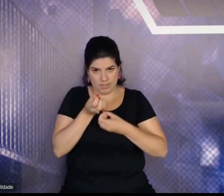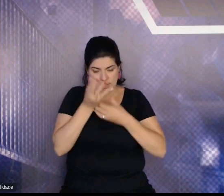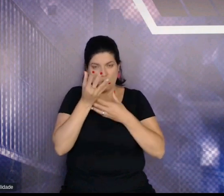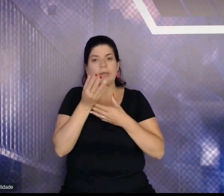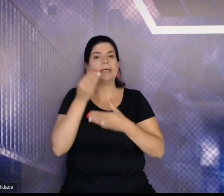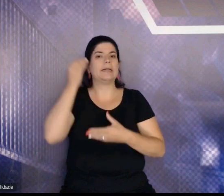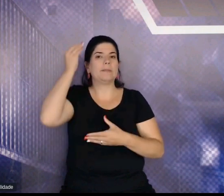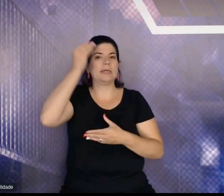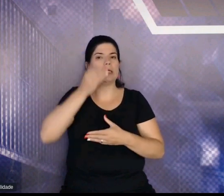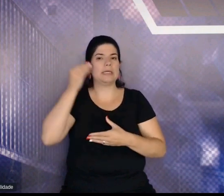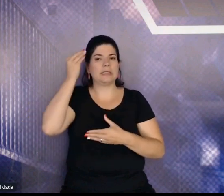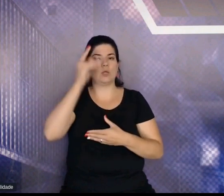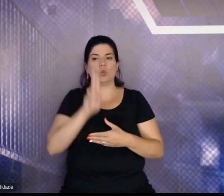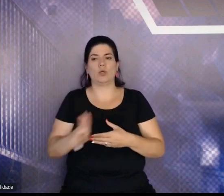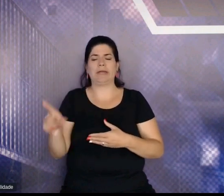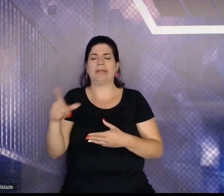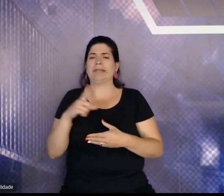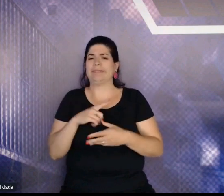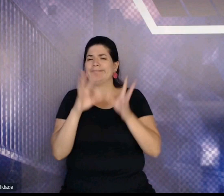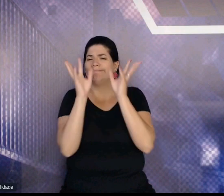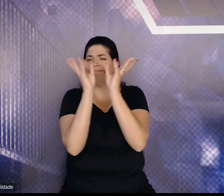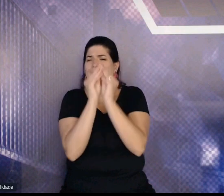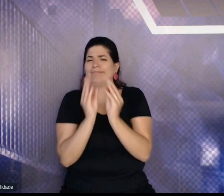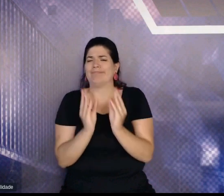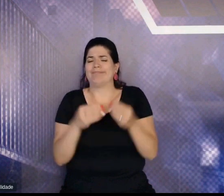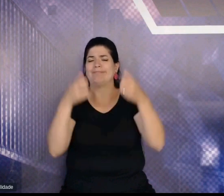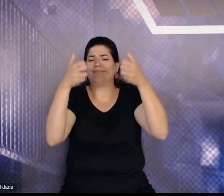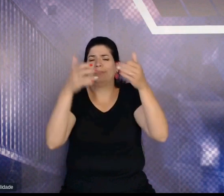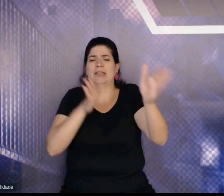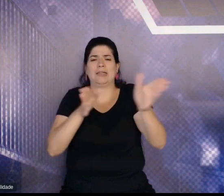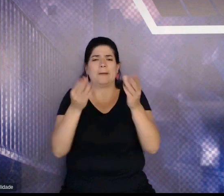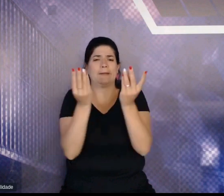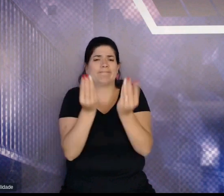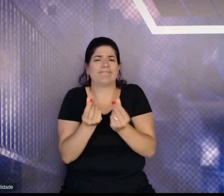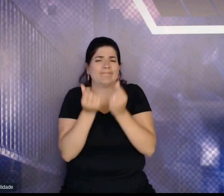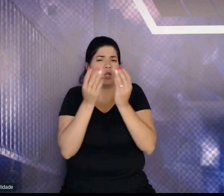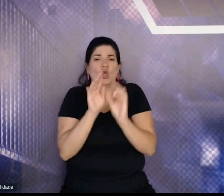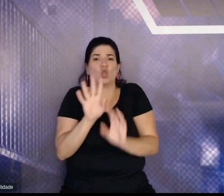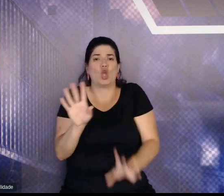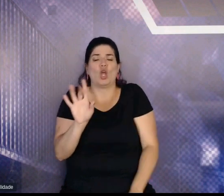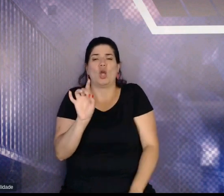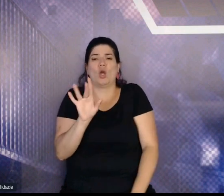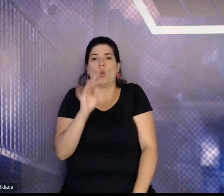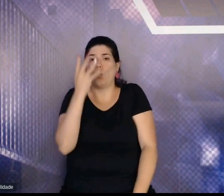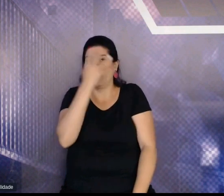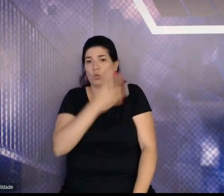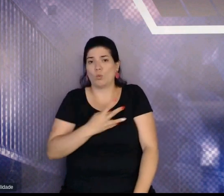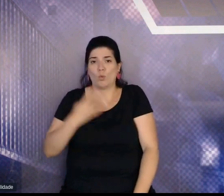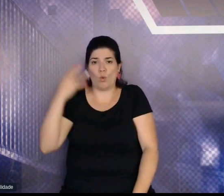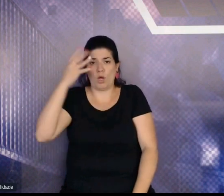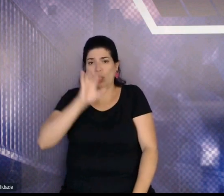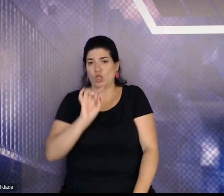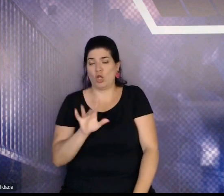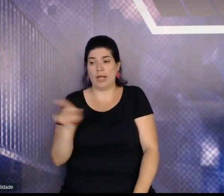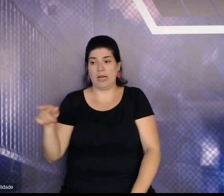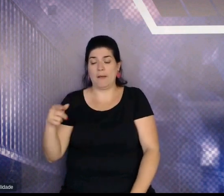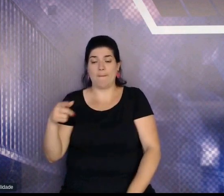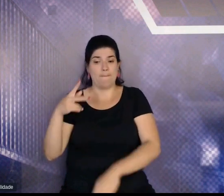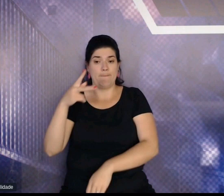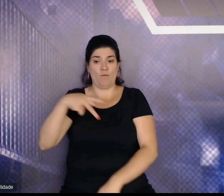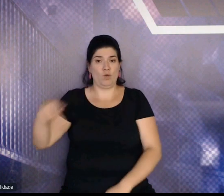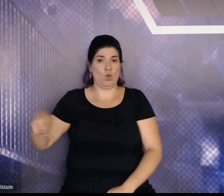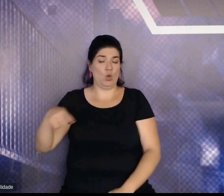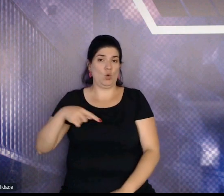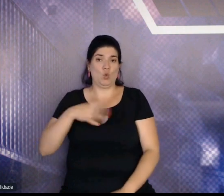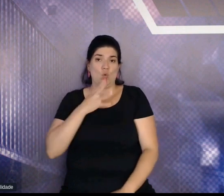muito superficial de acessibilidade em apenas 4 horas de aula, as quais o professor não tinha domínio do